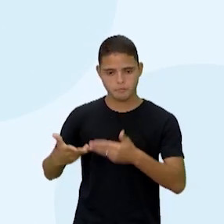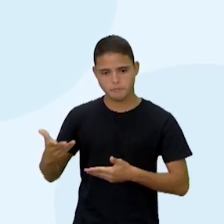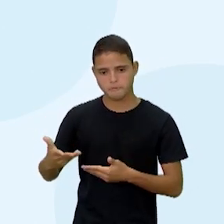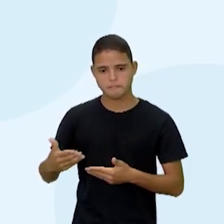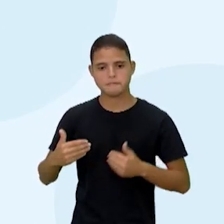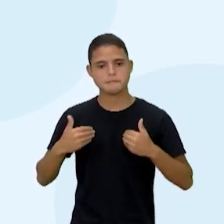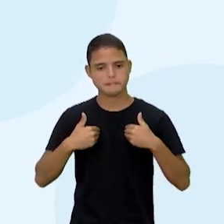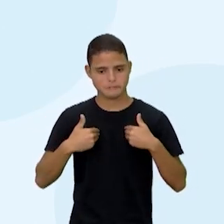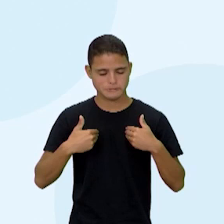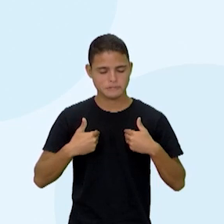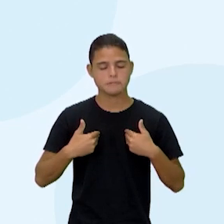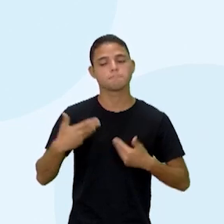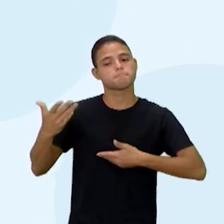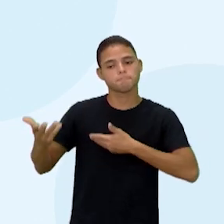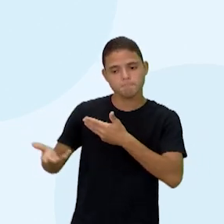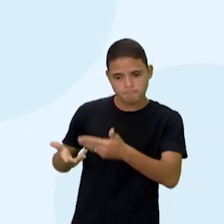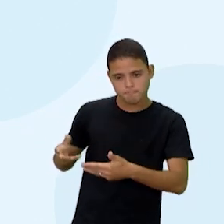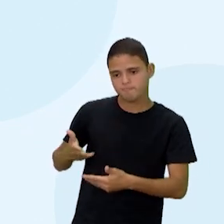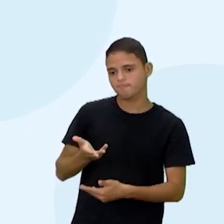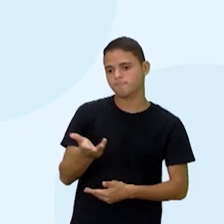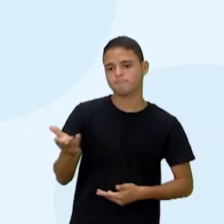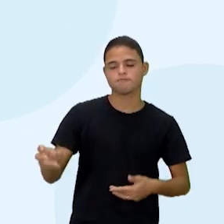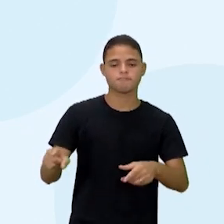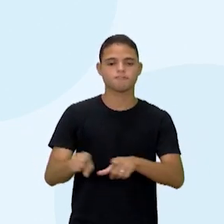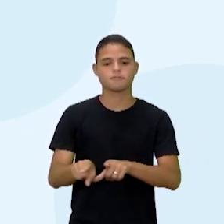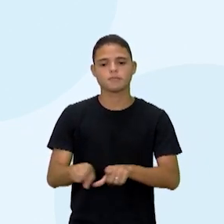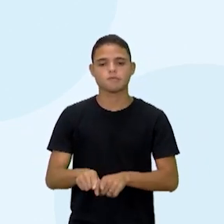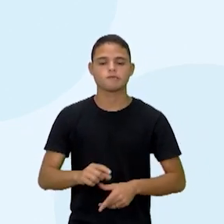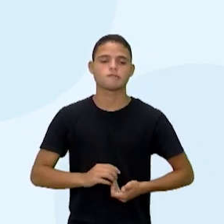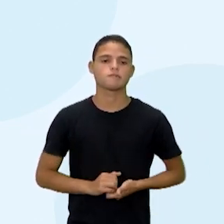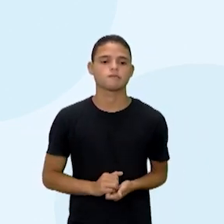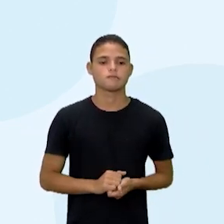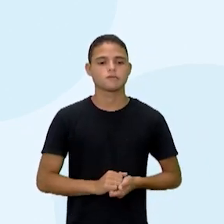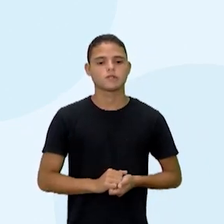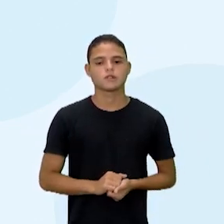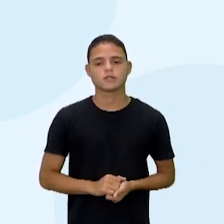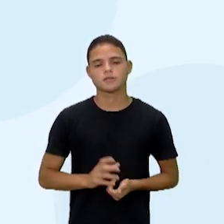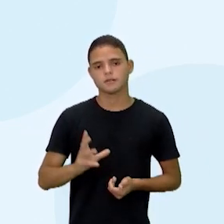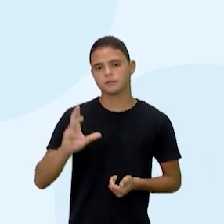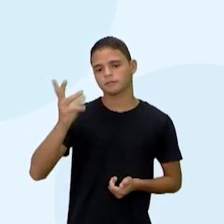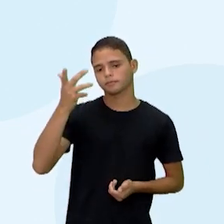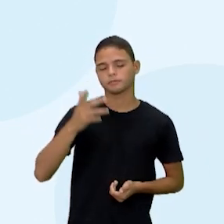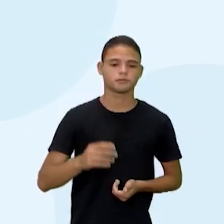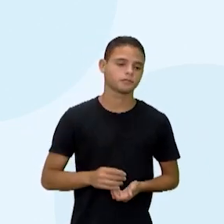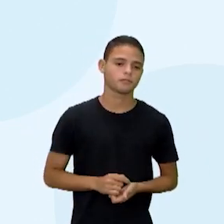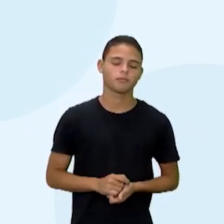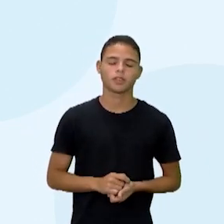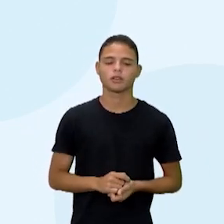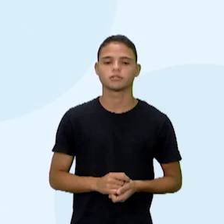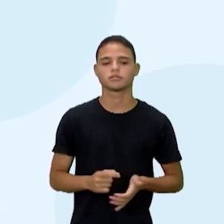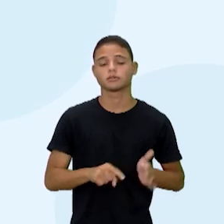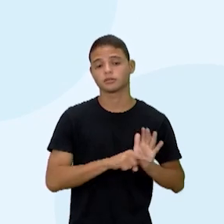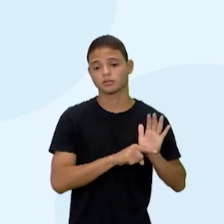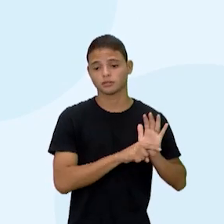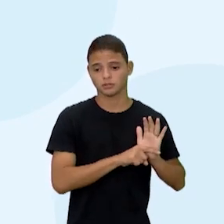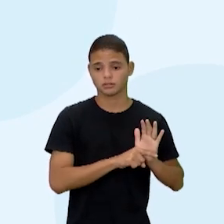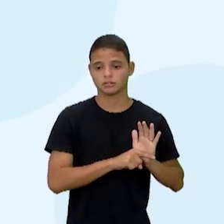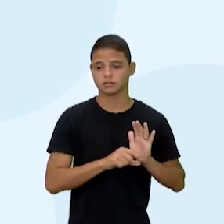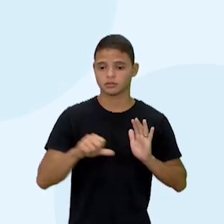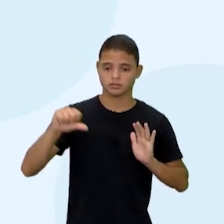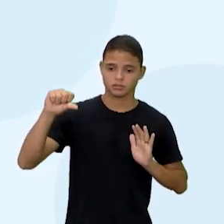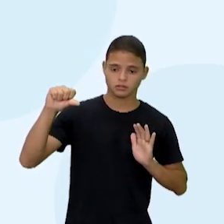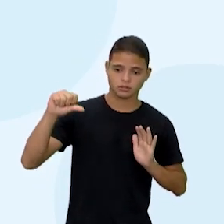nível de exigência e das nossas expectativas, para que isso não se torne um aspecto negativo, ruim para esse